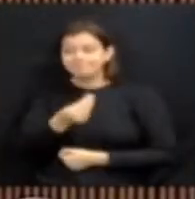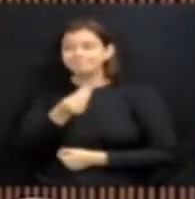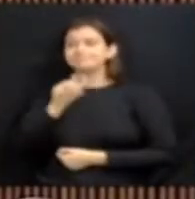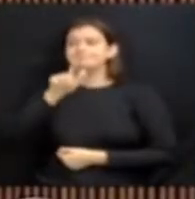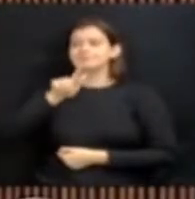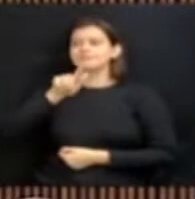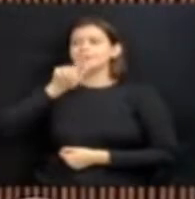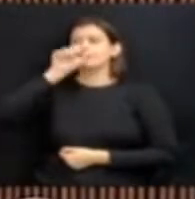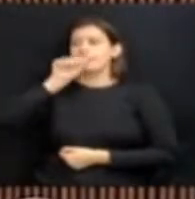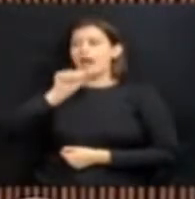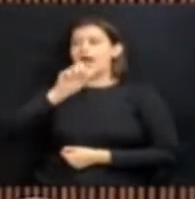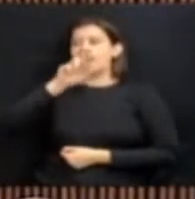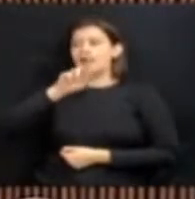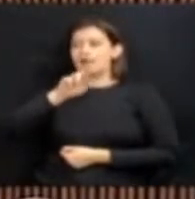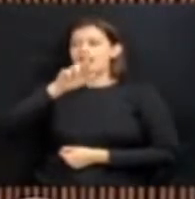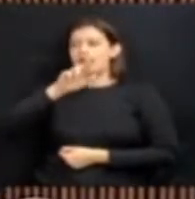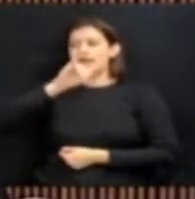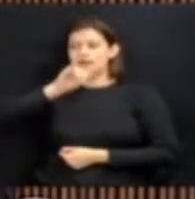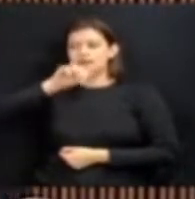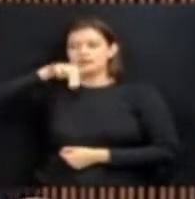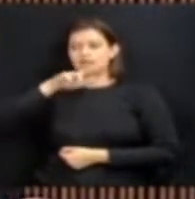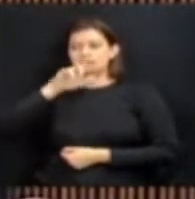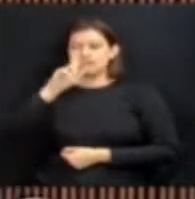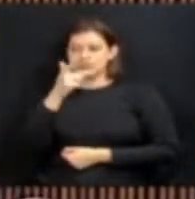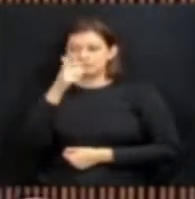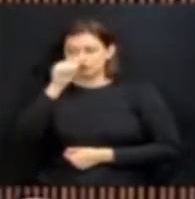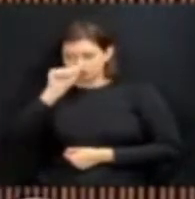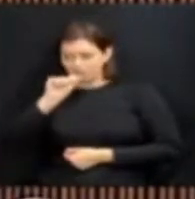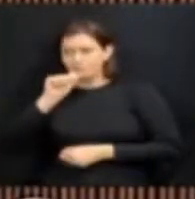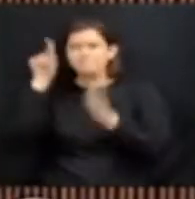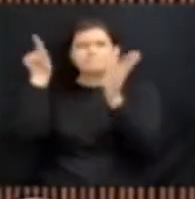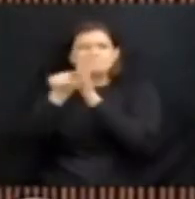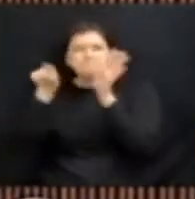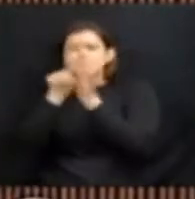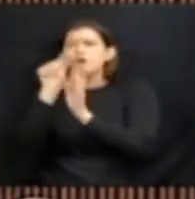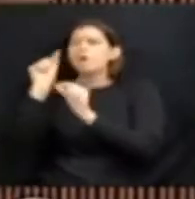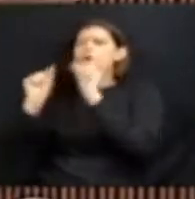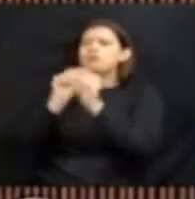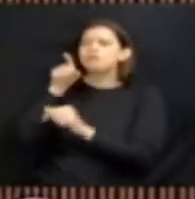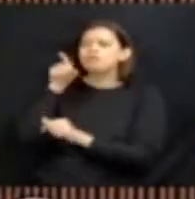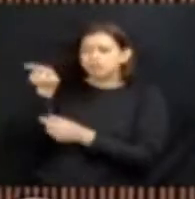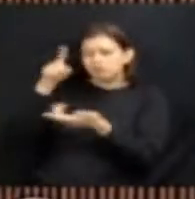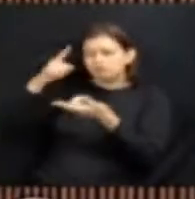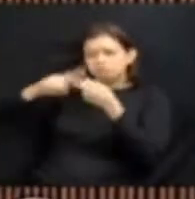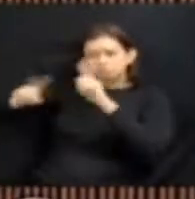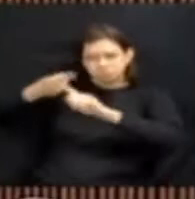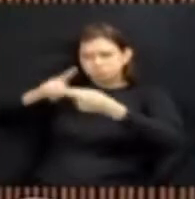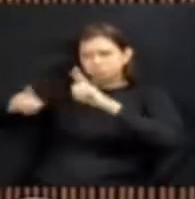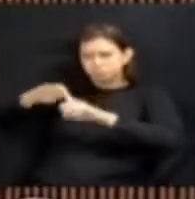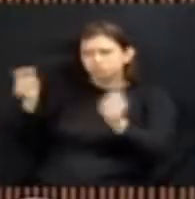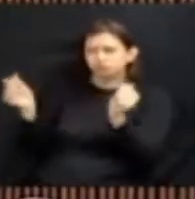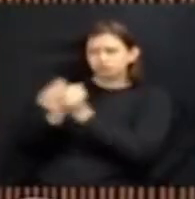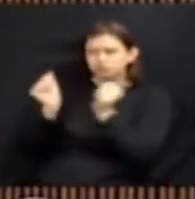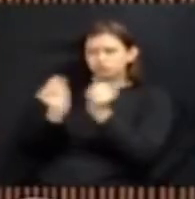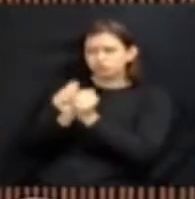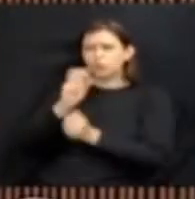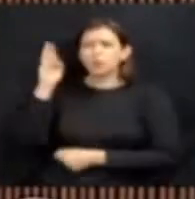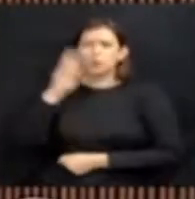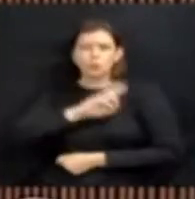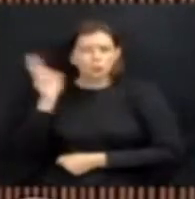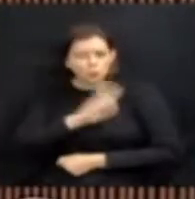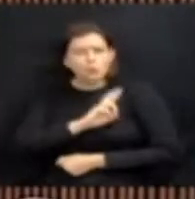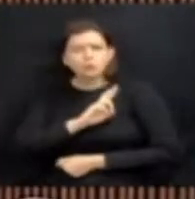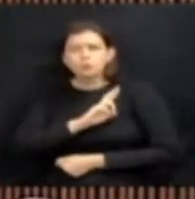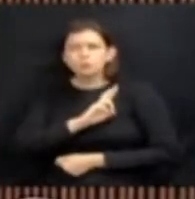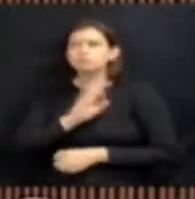o relação aos Russos quero perguntar se o governo do Paraná realmente tinha combinado com Russos a compra de